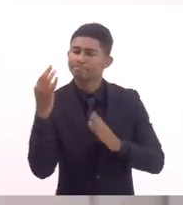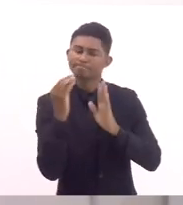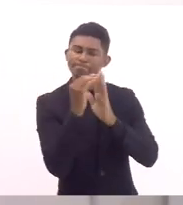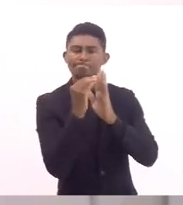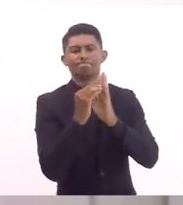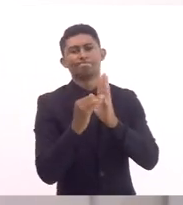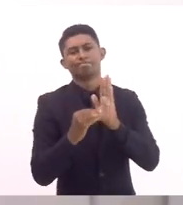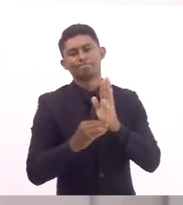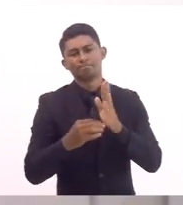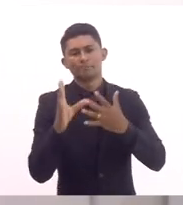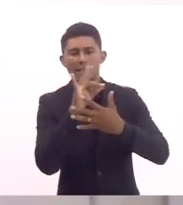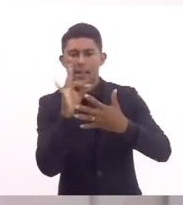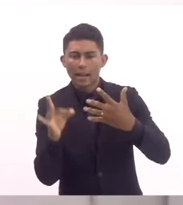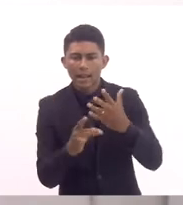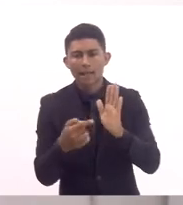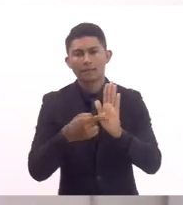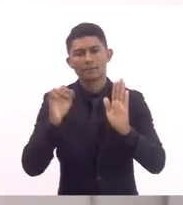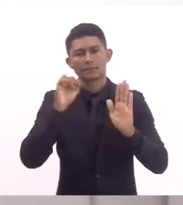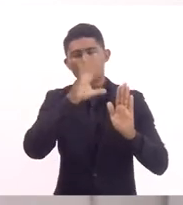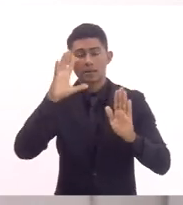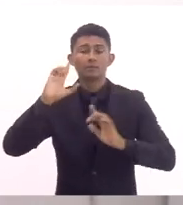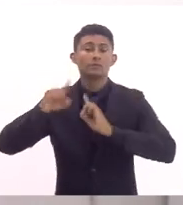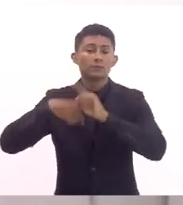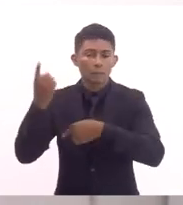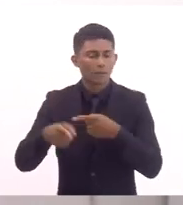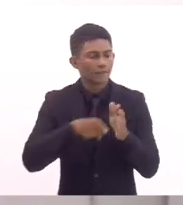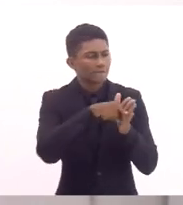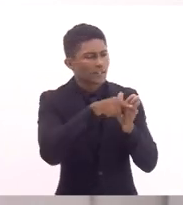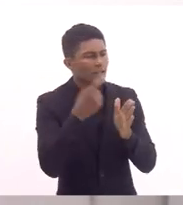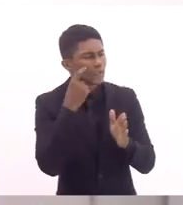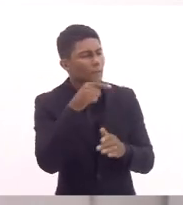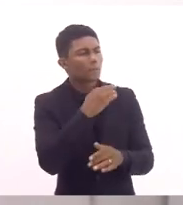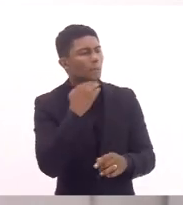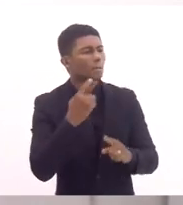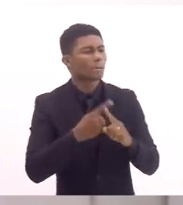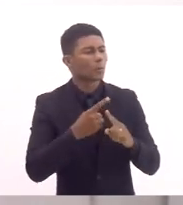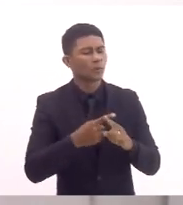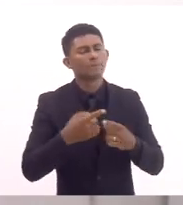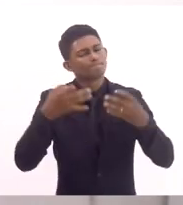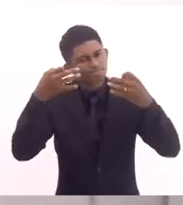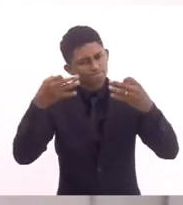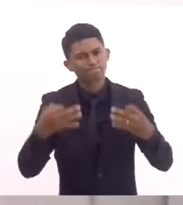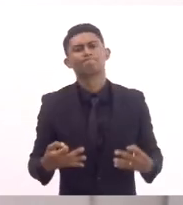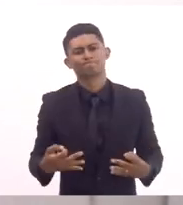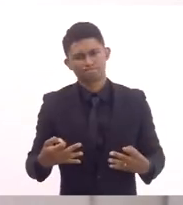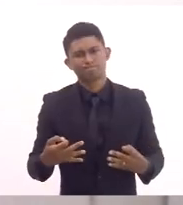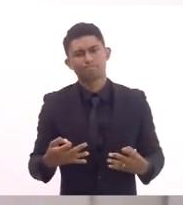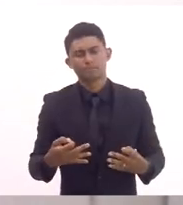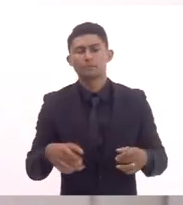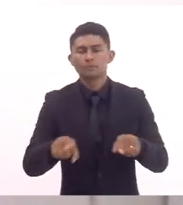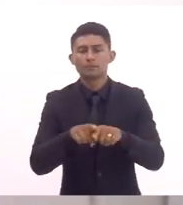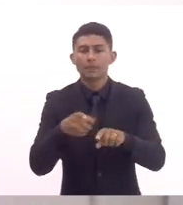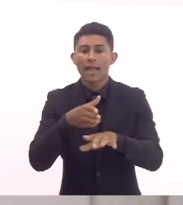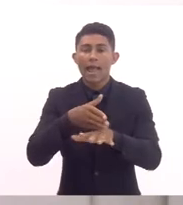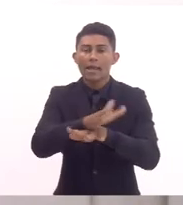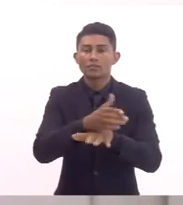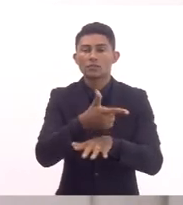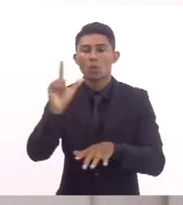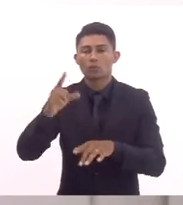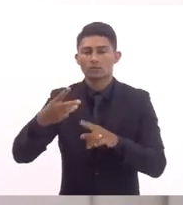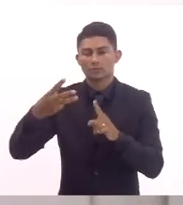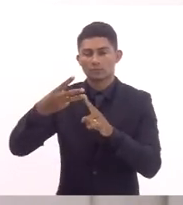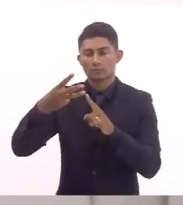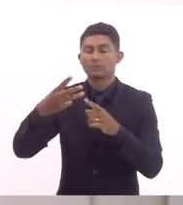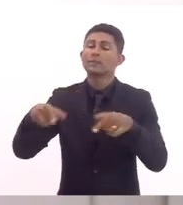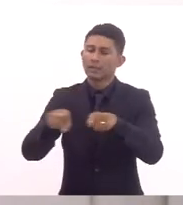do bem preenchido para também poder fazer a investigação desse óbito e o outro eixo que a gente fez e eu atuar em conjunto porque eu sou